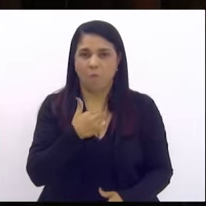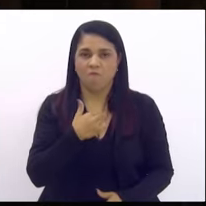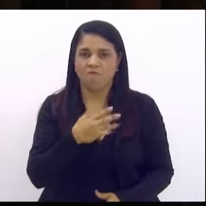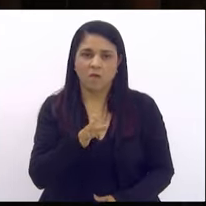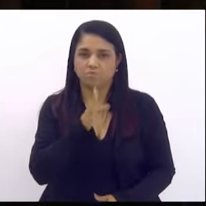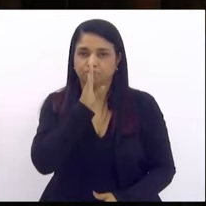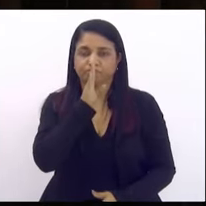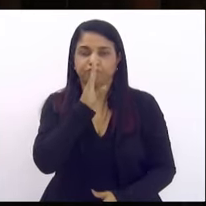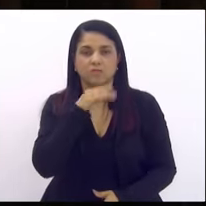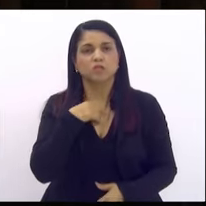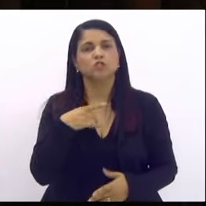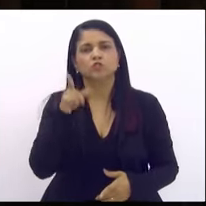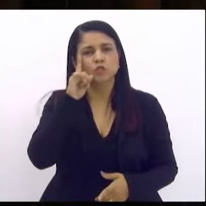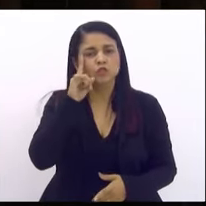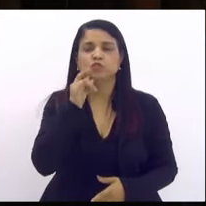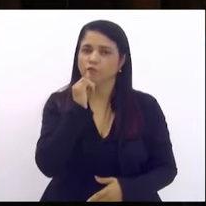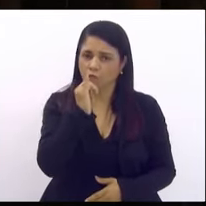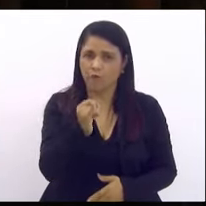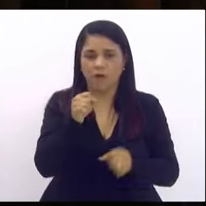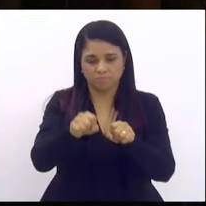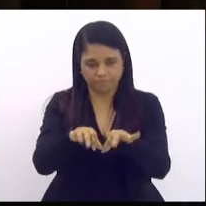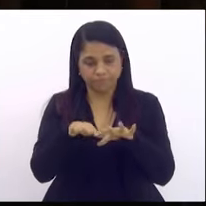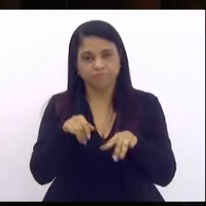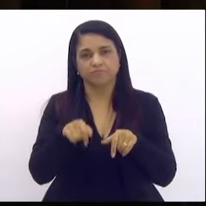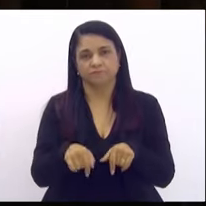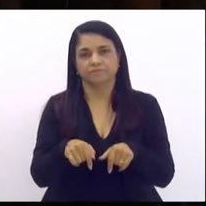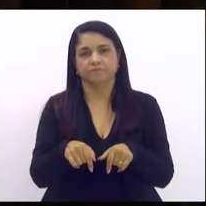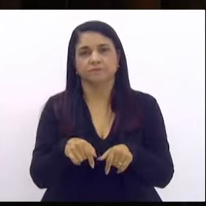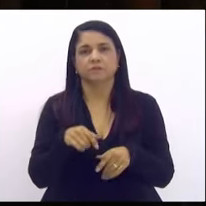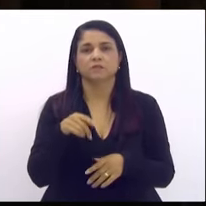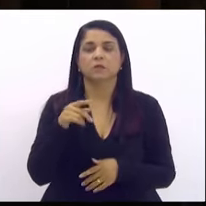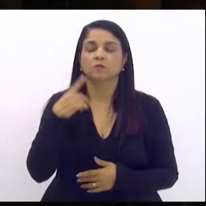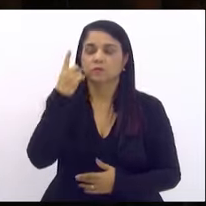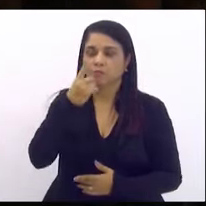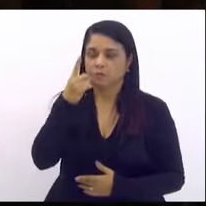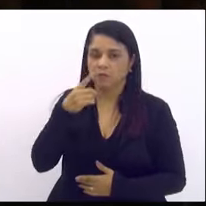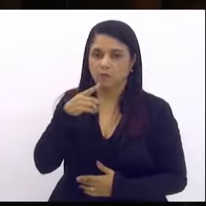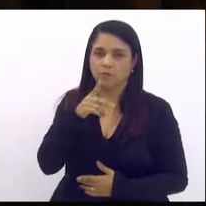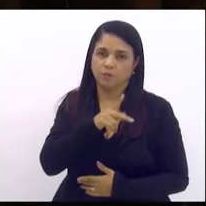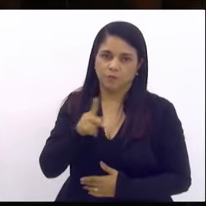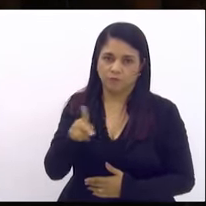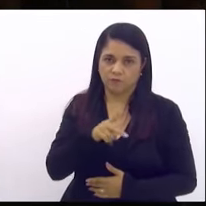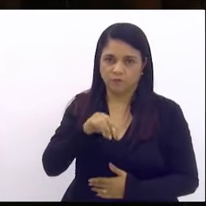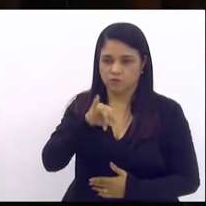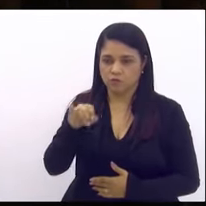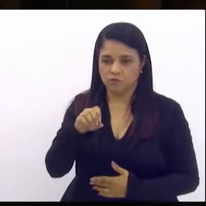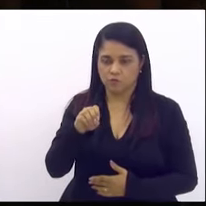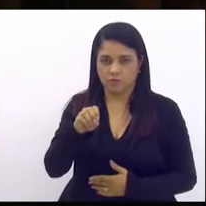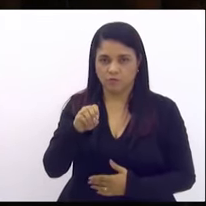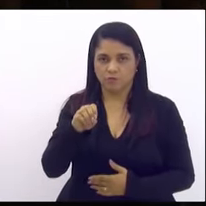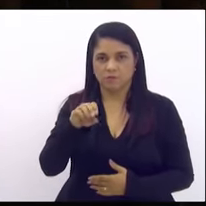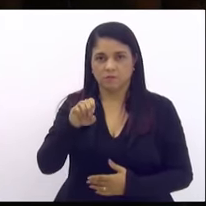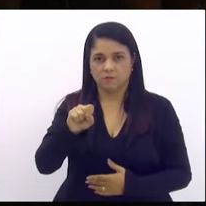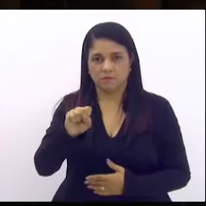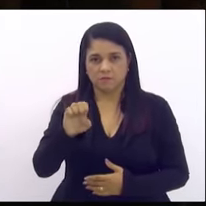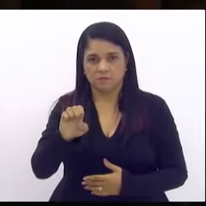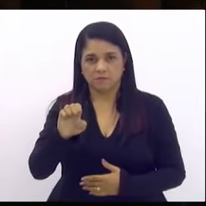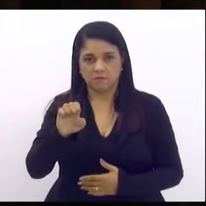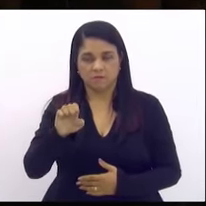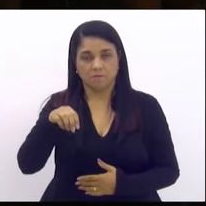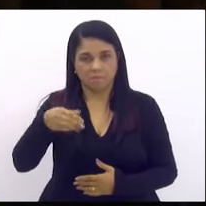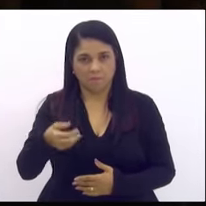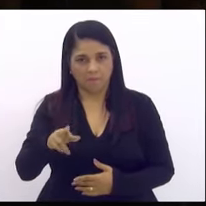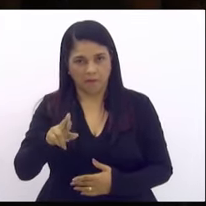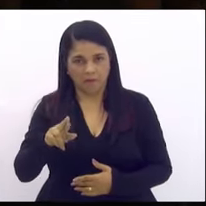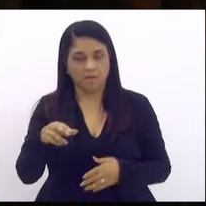os dias dentro dessa casa Deputado eh Professor Josemar que Preside a comissão aí